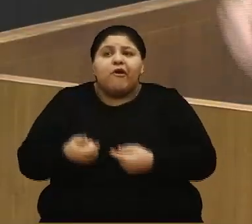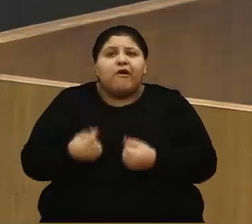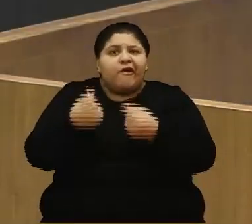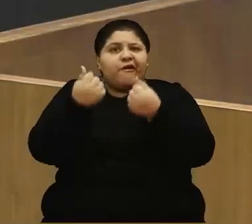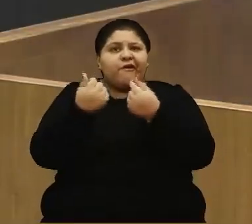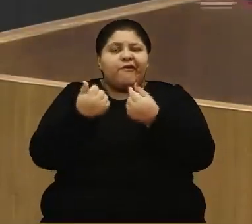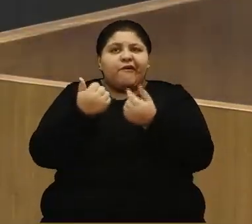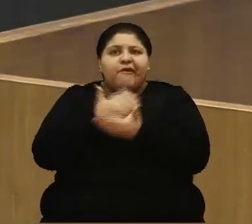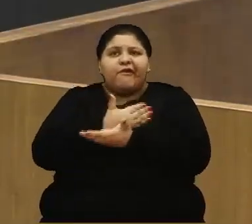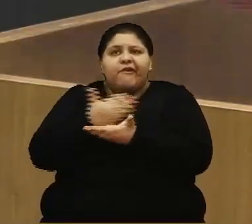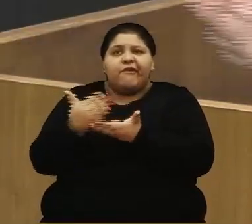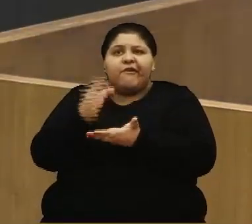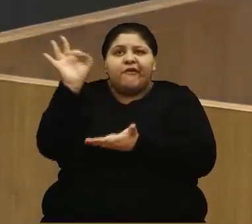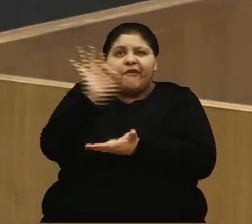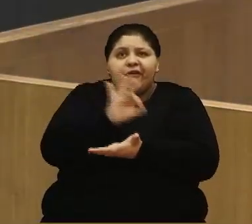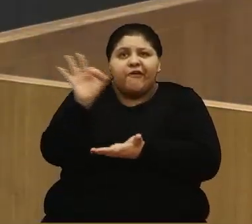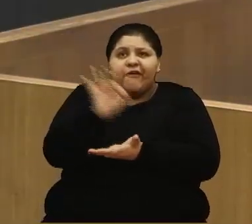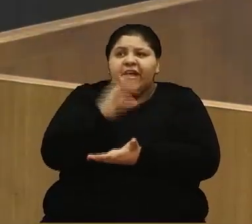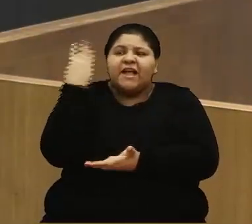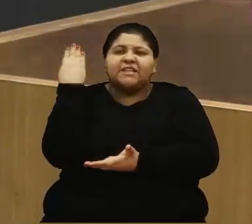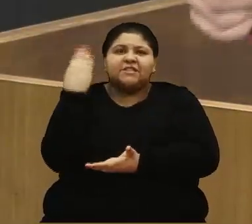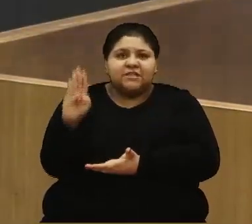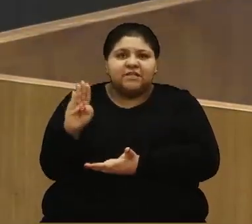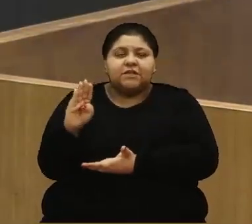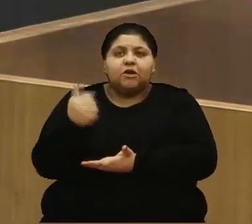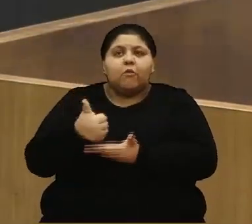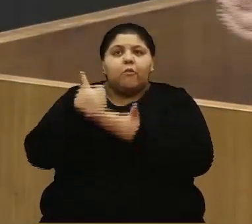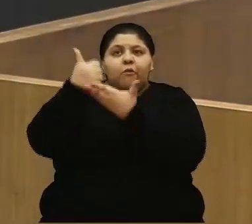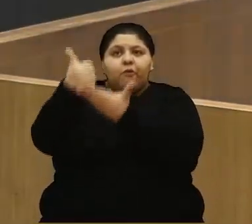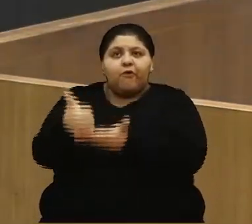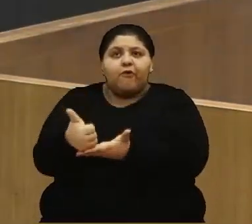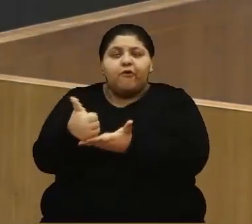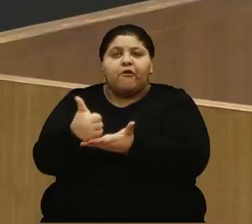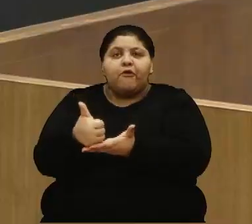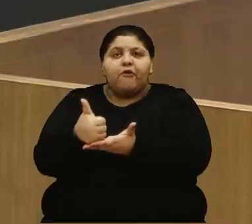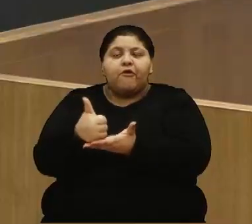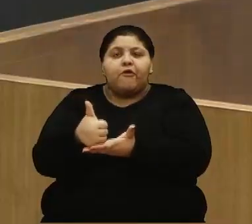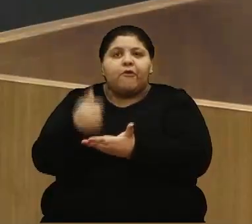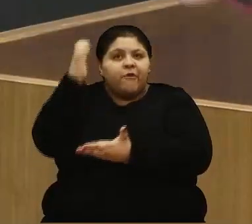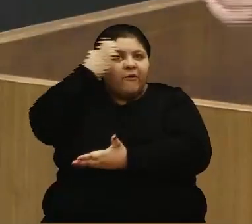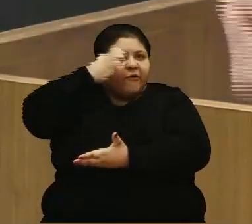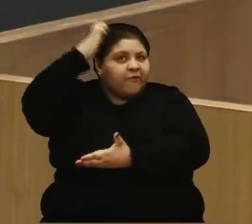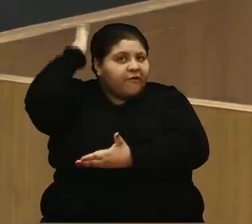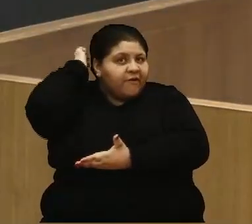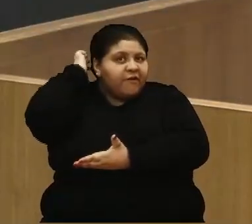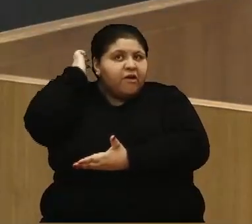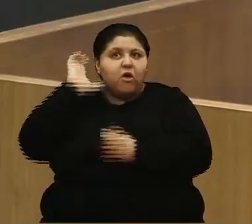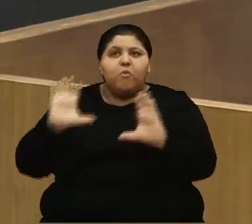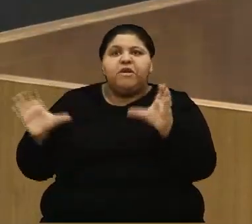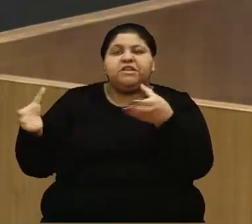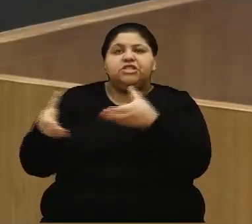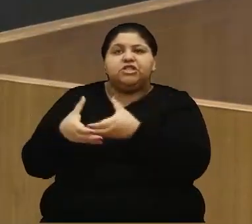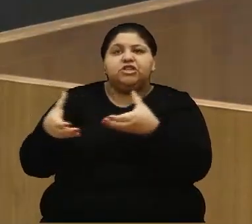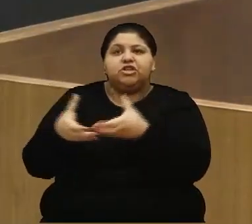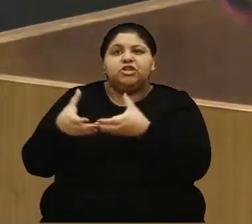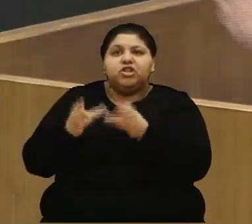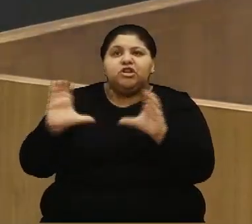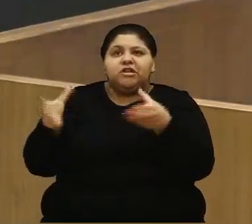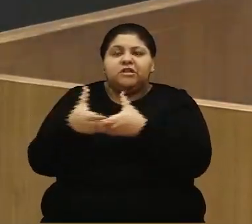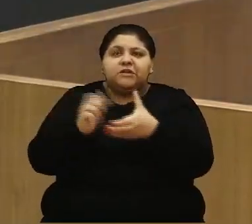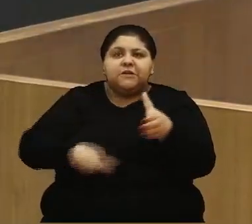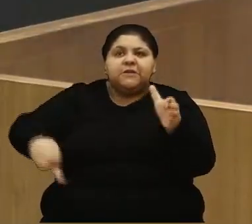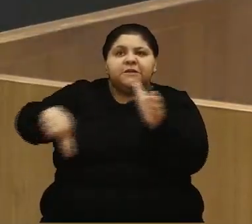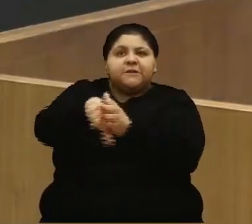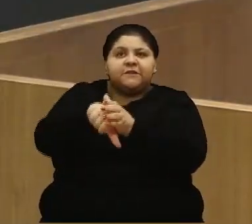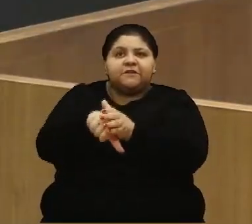a partir de um tarifaço traidor, apoiado por Eduardo Bolsonaro, por essa corja, facção